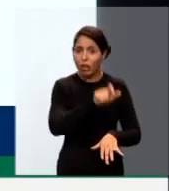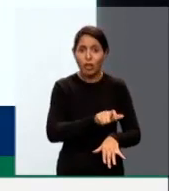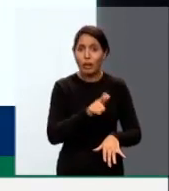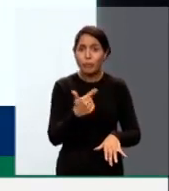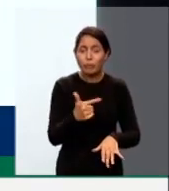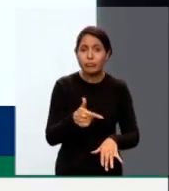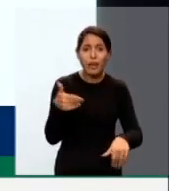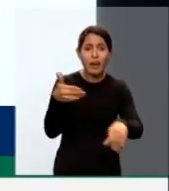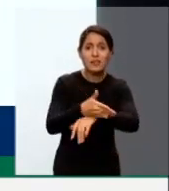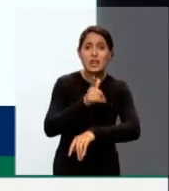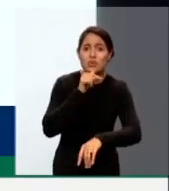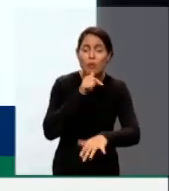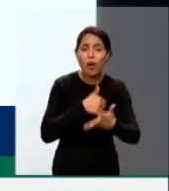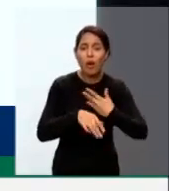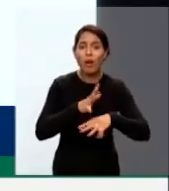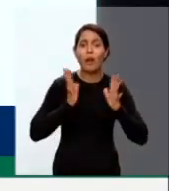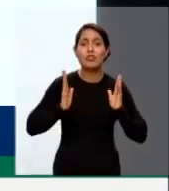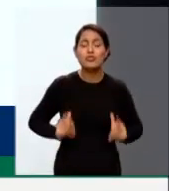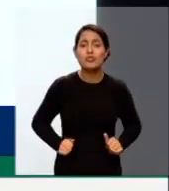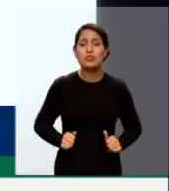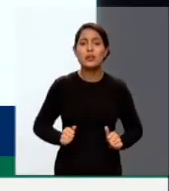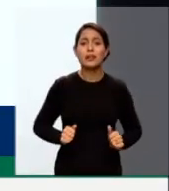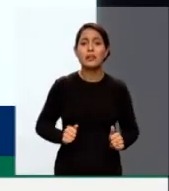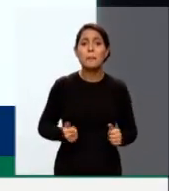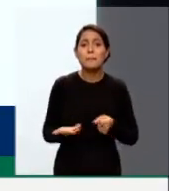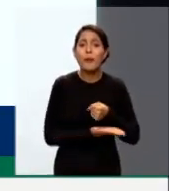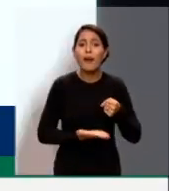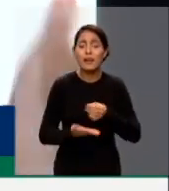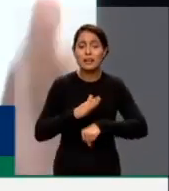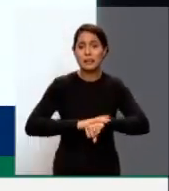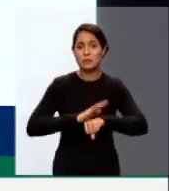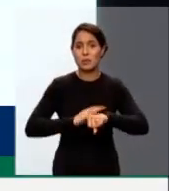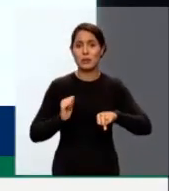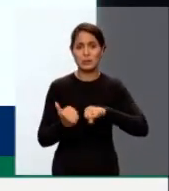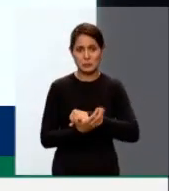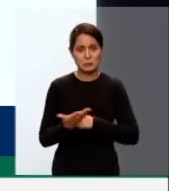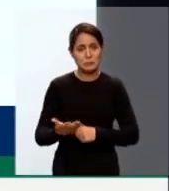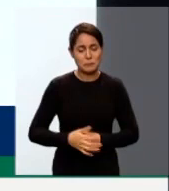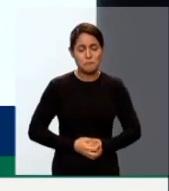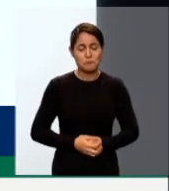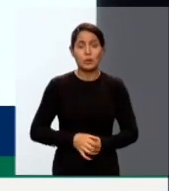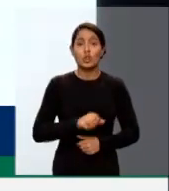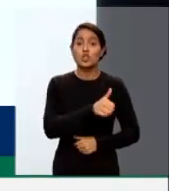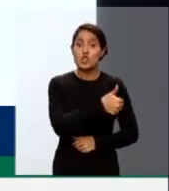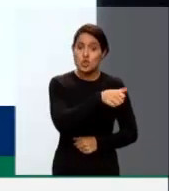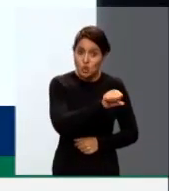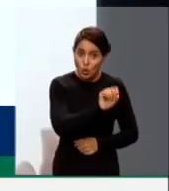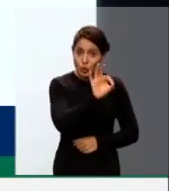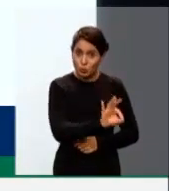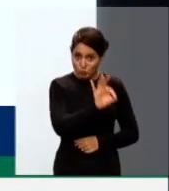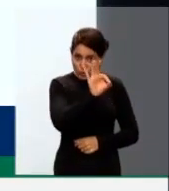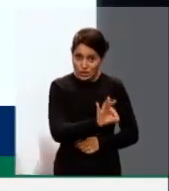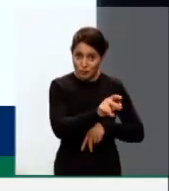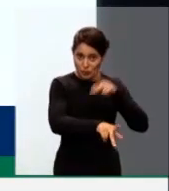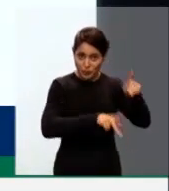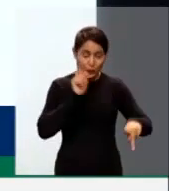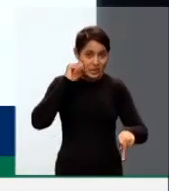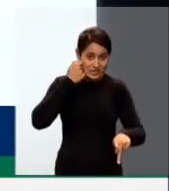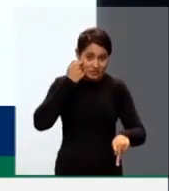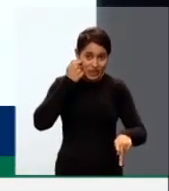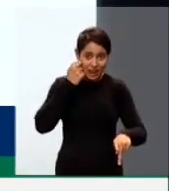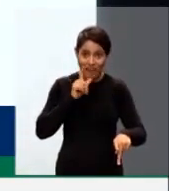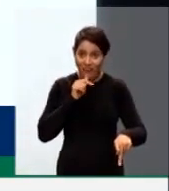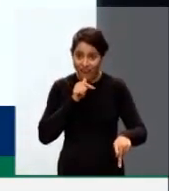para a prevenção a esse cenário de pandemia. 18% da população negra brasileira não tem acesso à